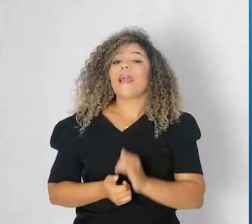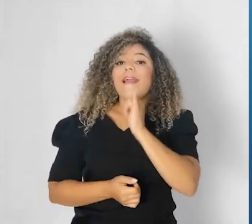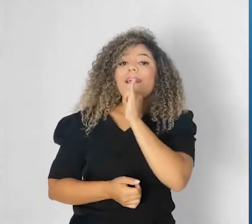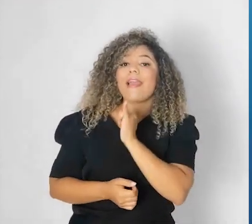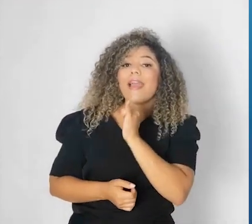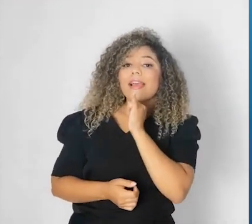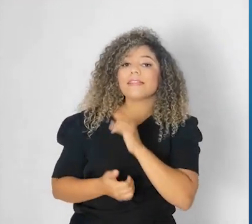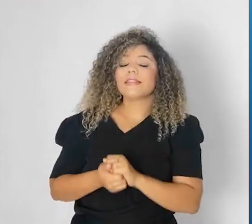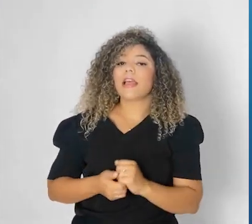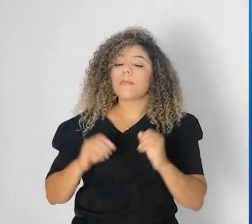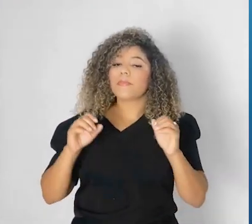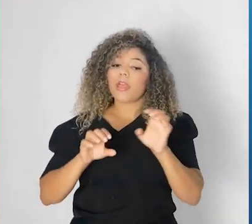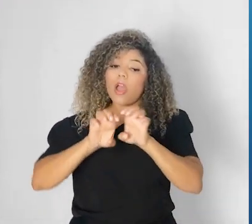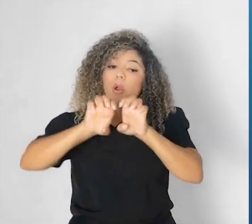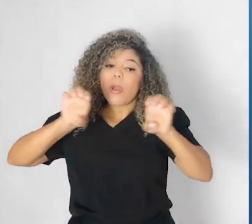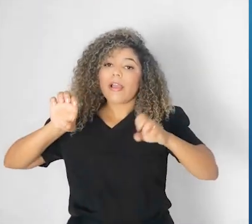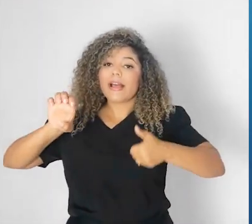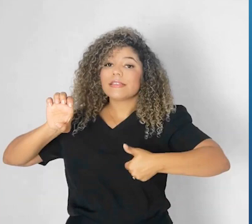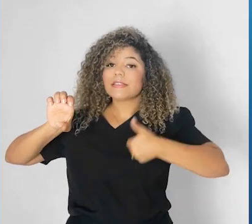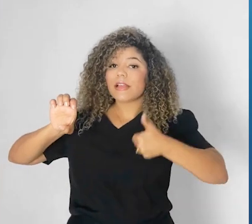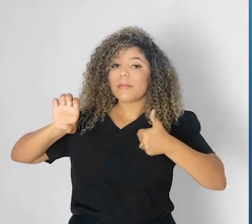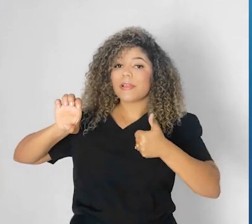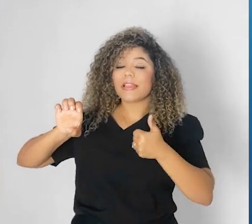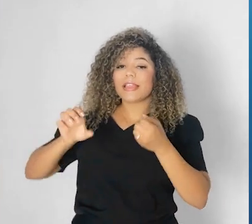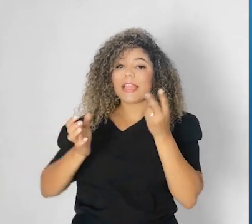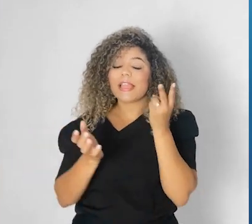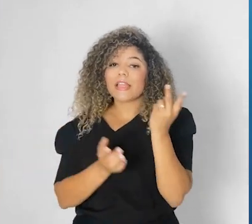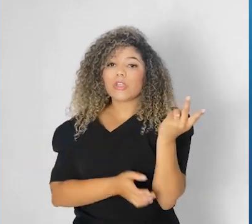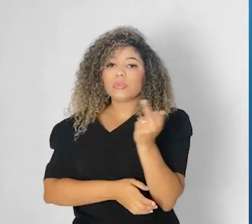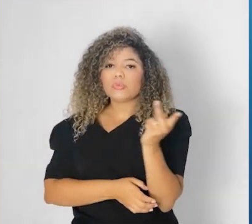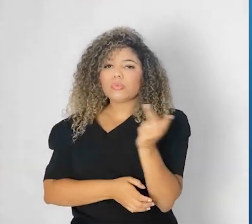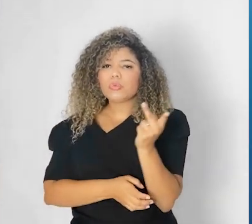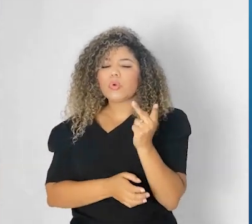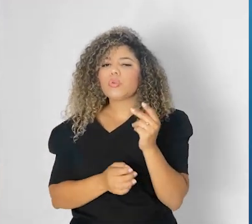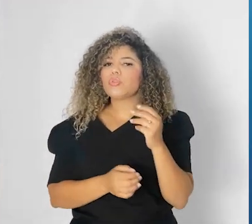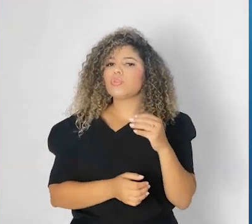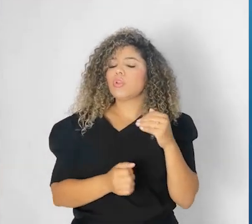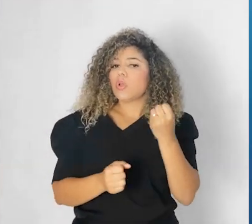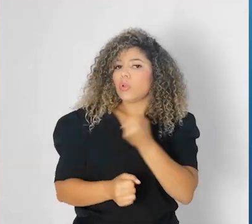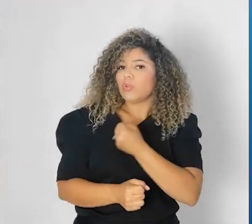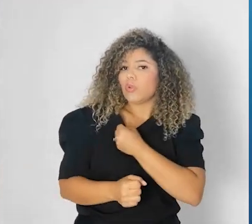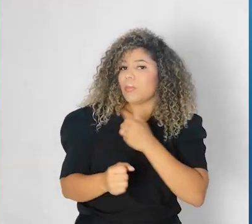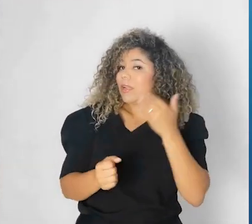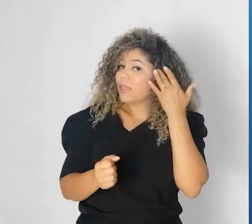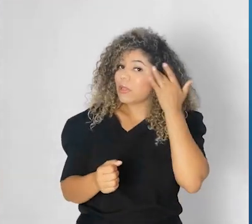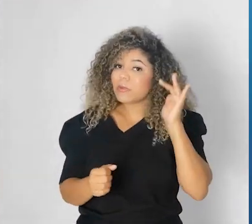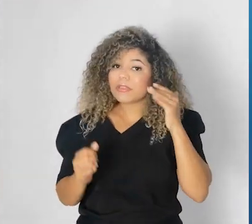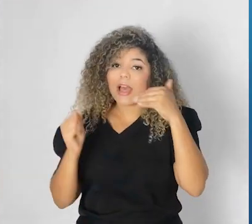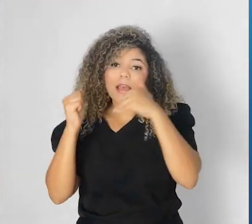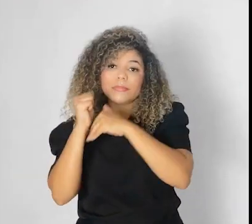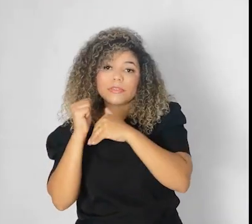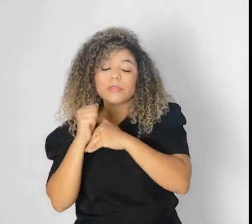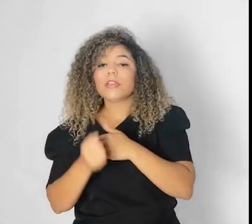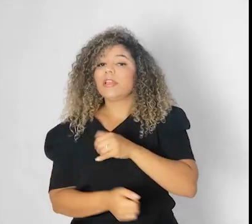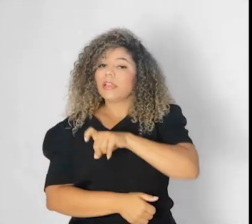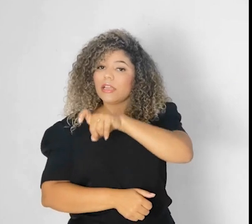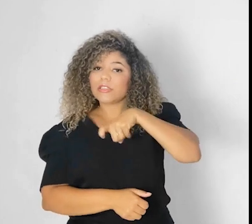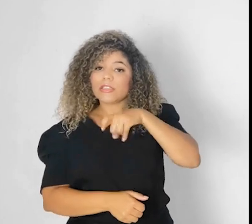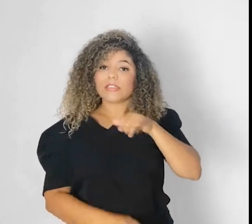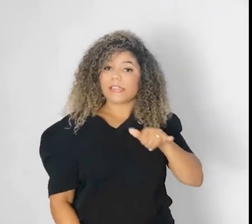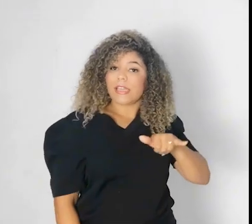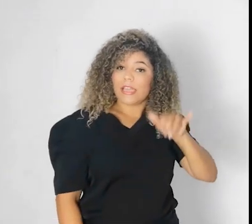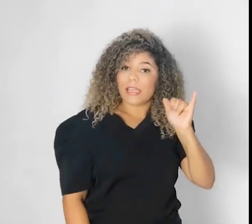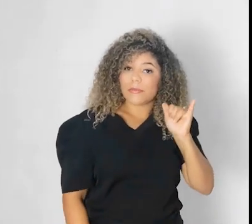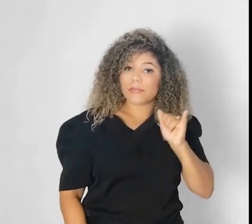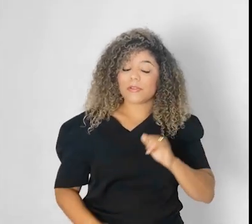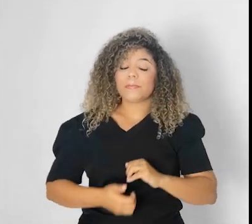uma equação do primeiro grau que envolve duas incógnitas, Aqui a gente tem a incógnita x e a incógnita y. Olha só.